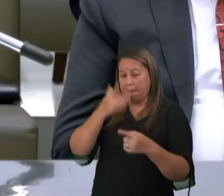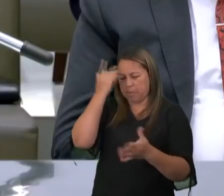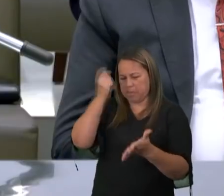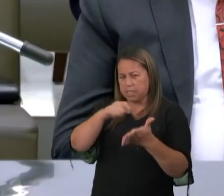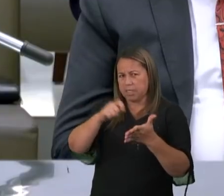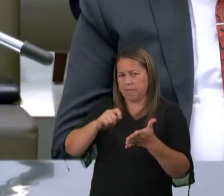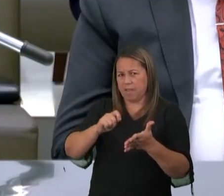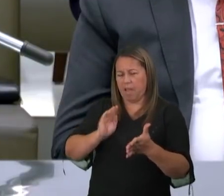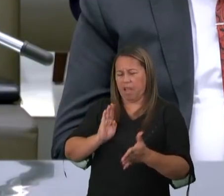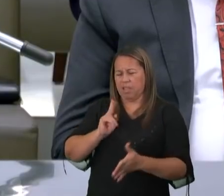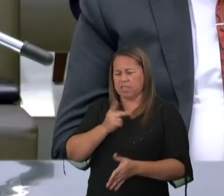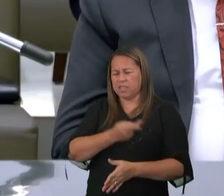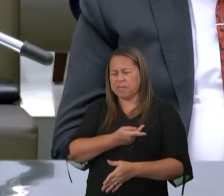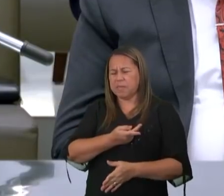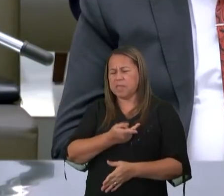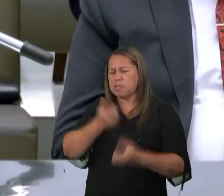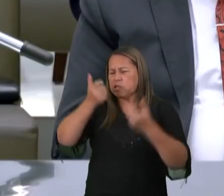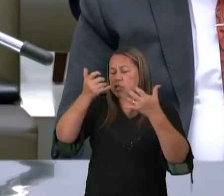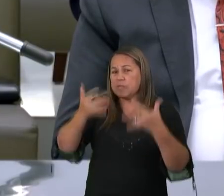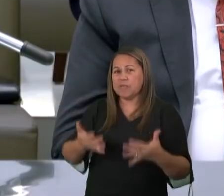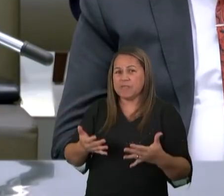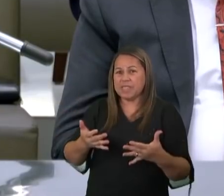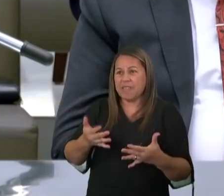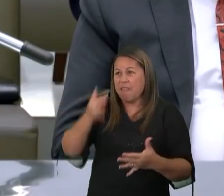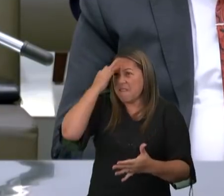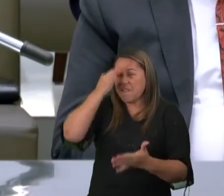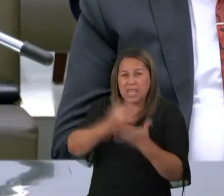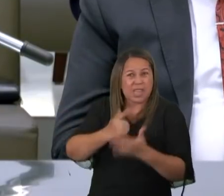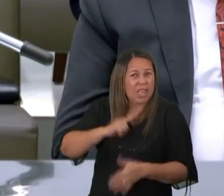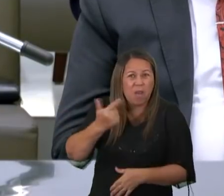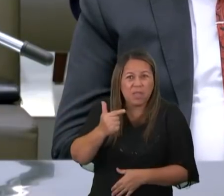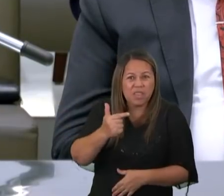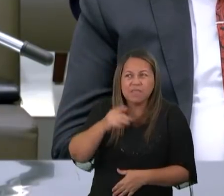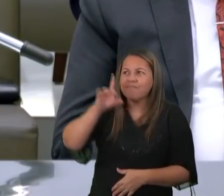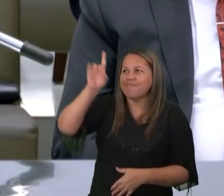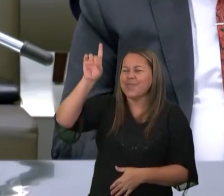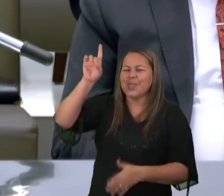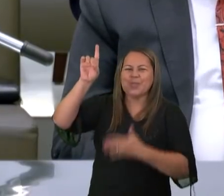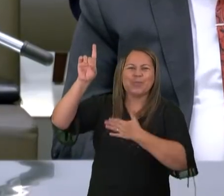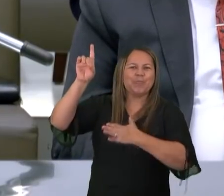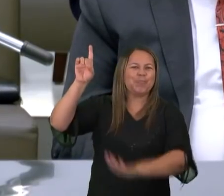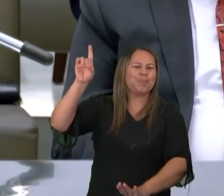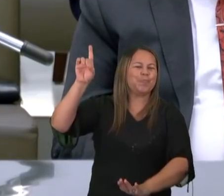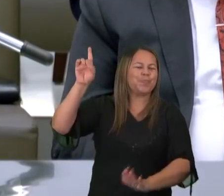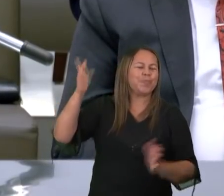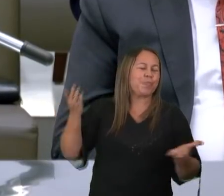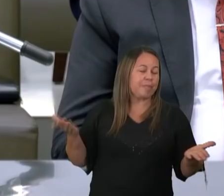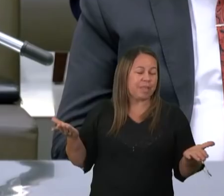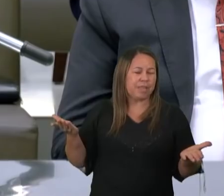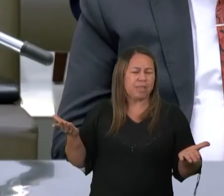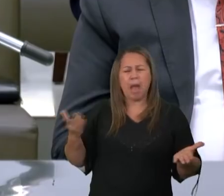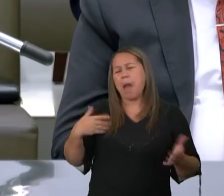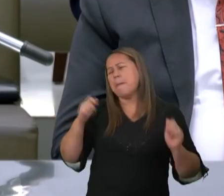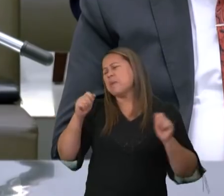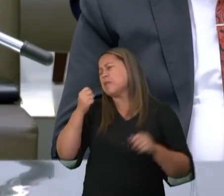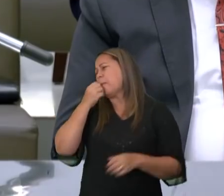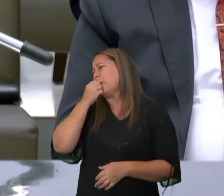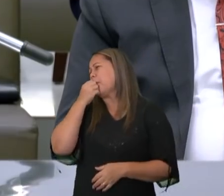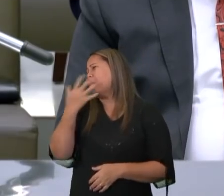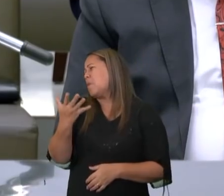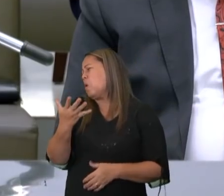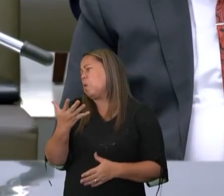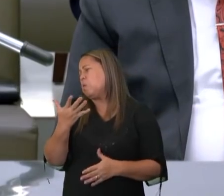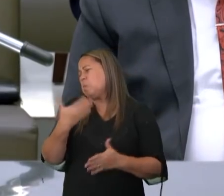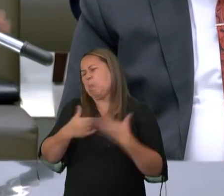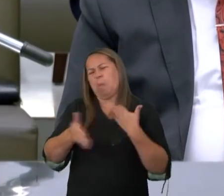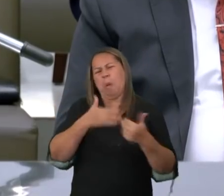que sem fé é impossível agradar a Deus. Eu posso, irmão, ser bom em qualquer coisa.